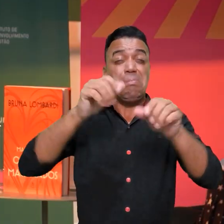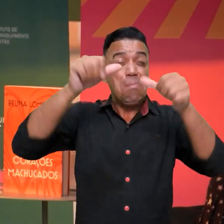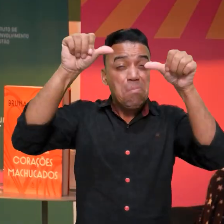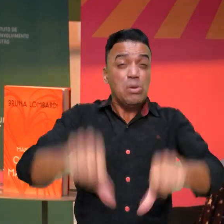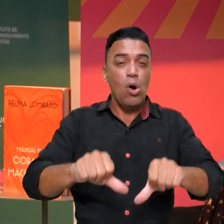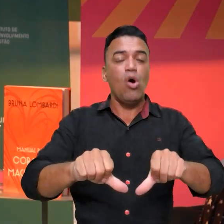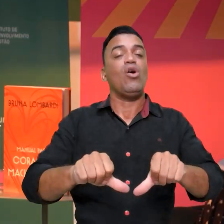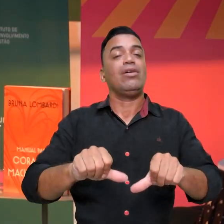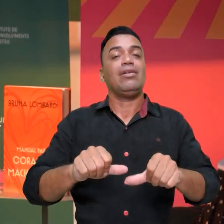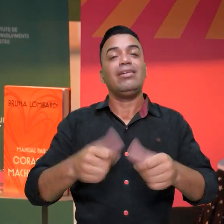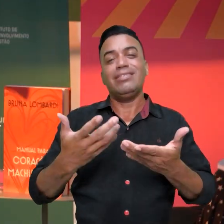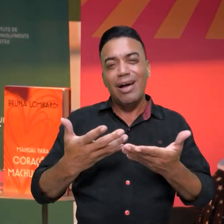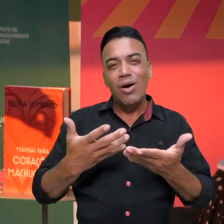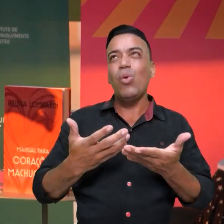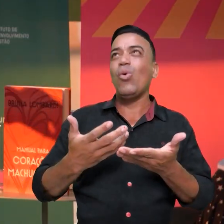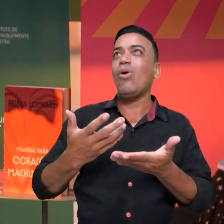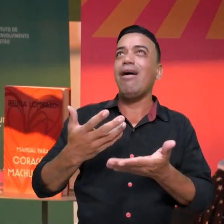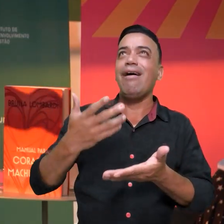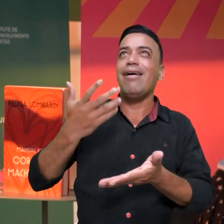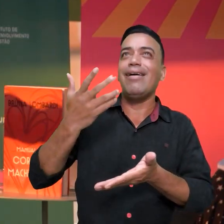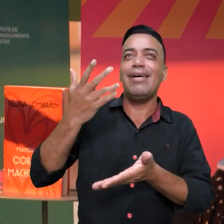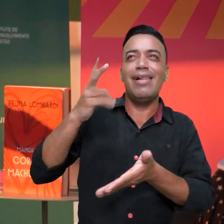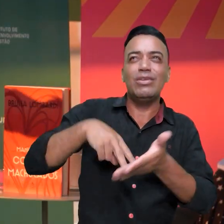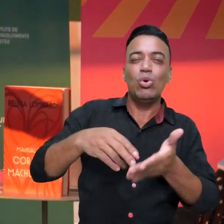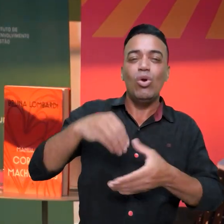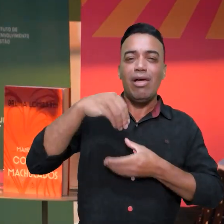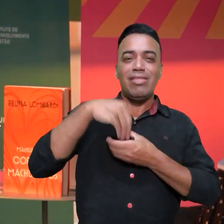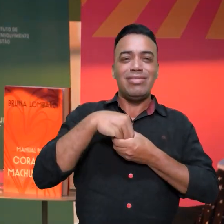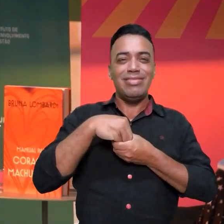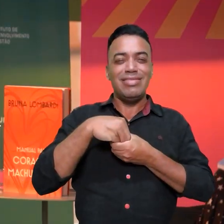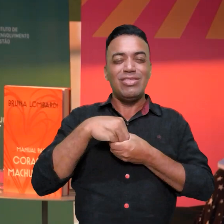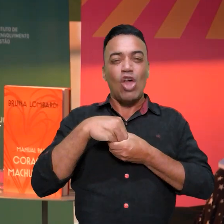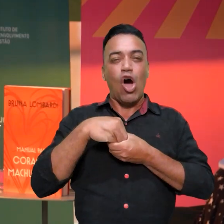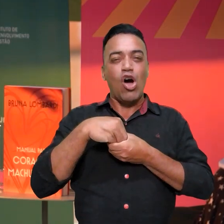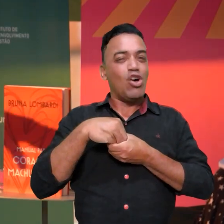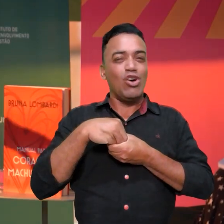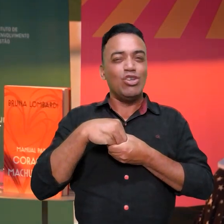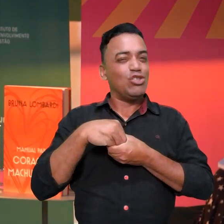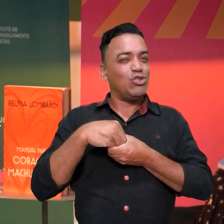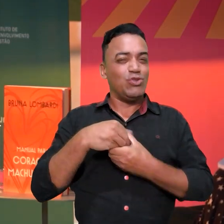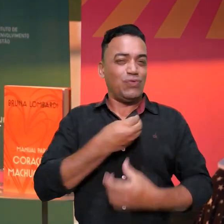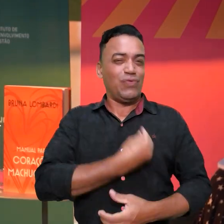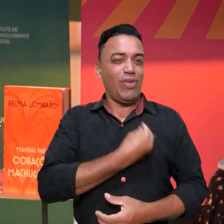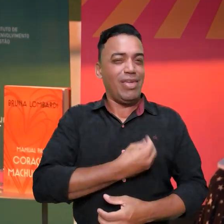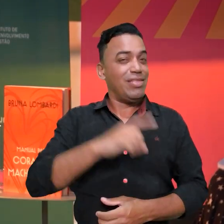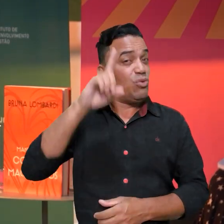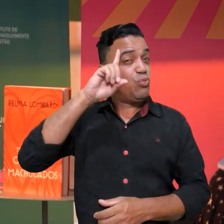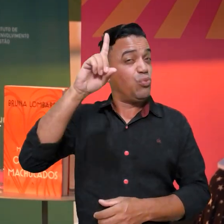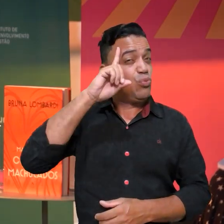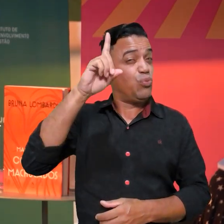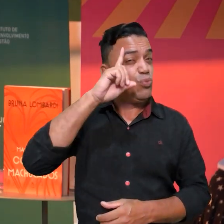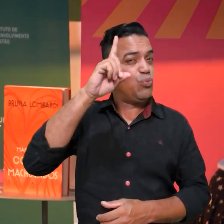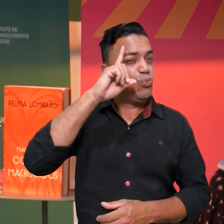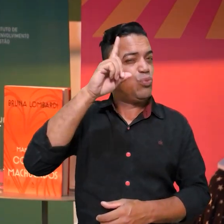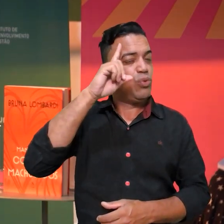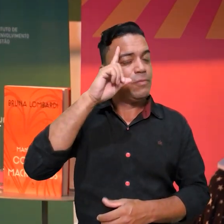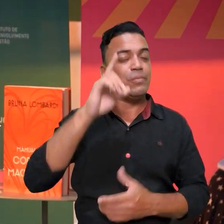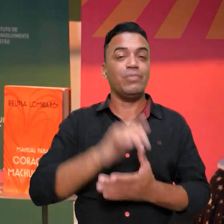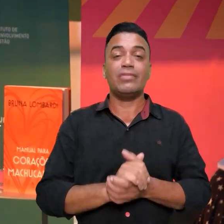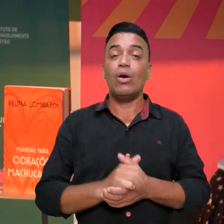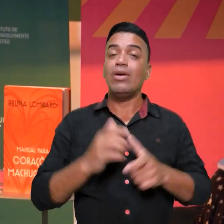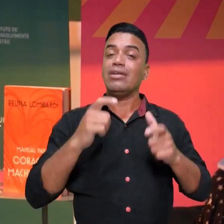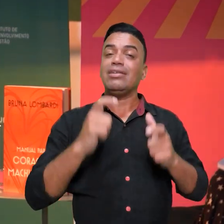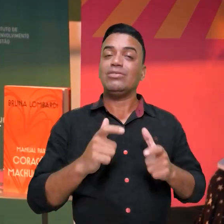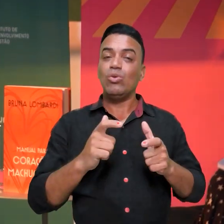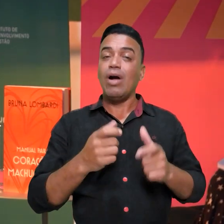muito mais profundo, que é no nosso, ali no nosso dia a dia, no cotidiano. Foi nesse lugar